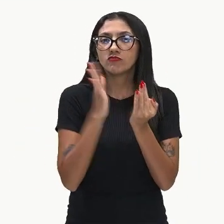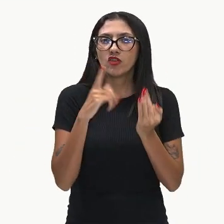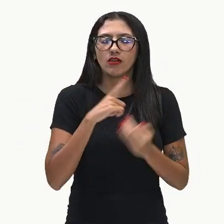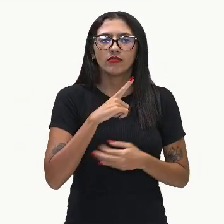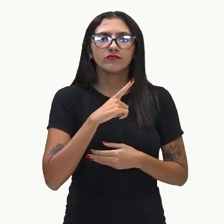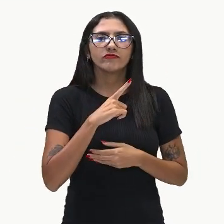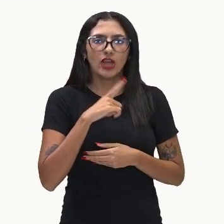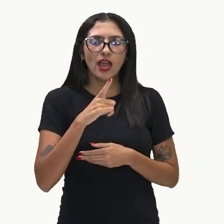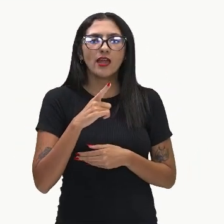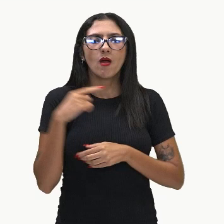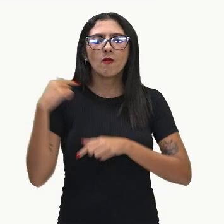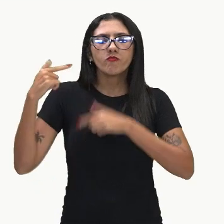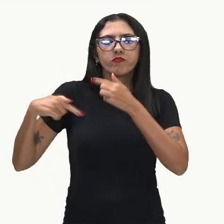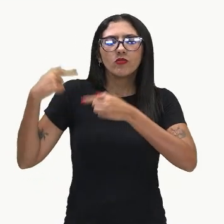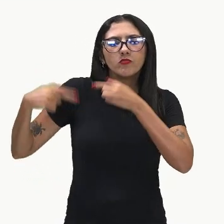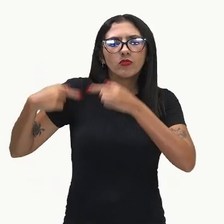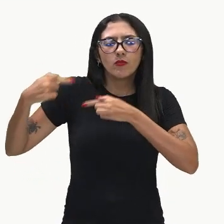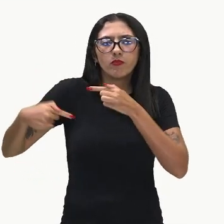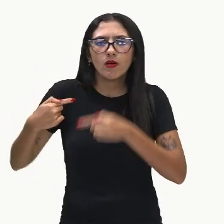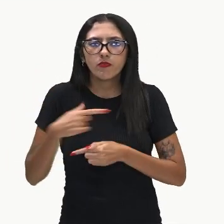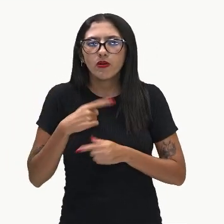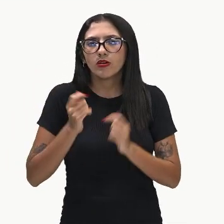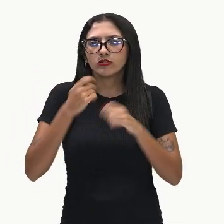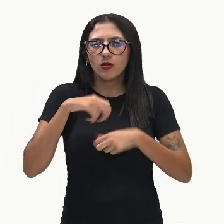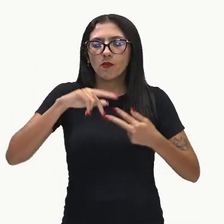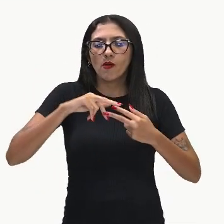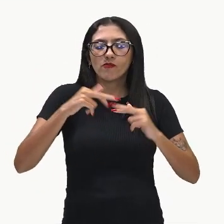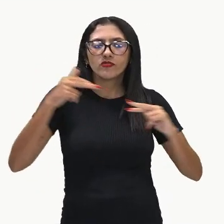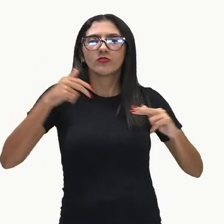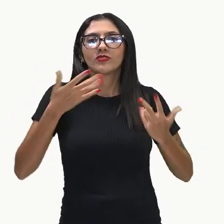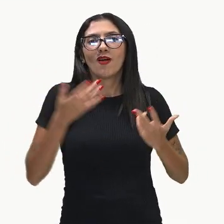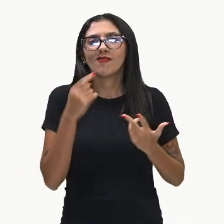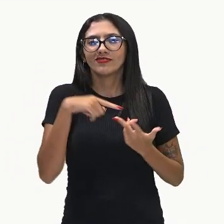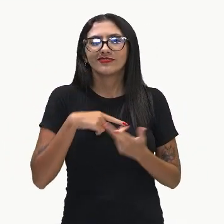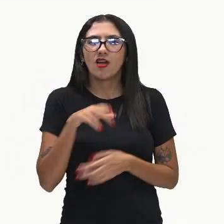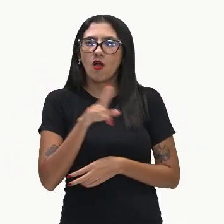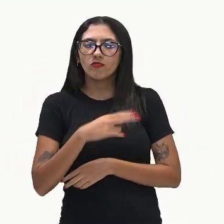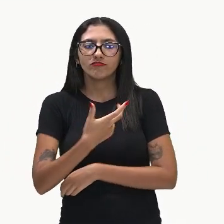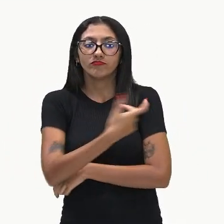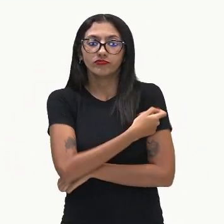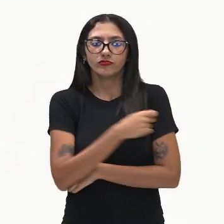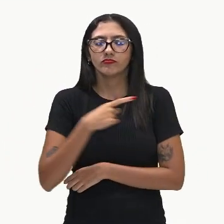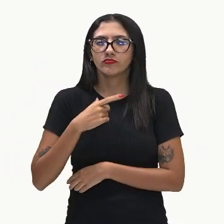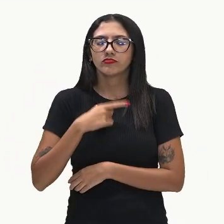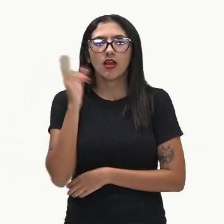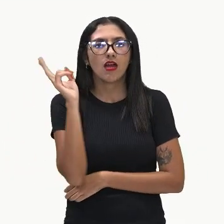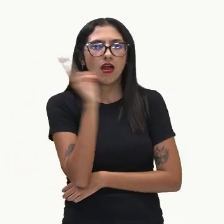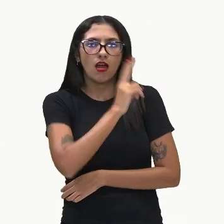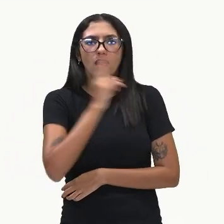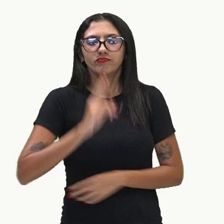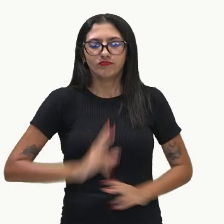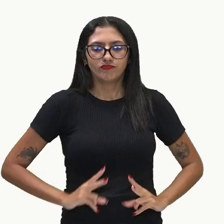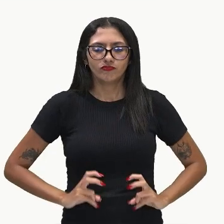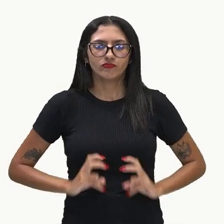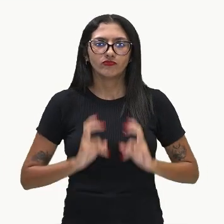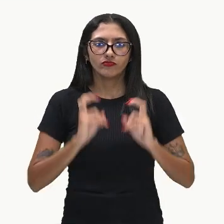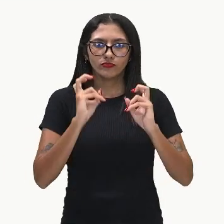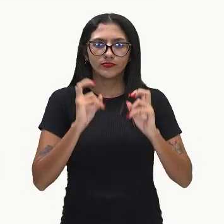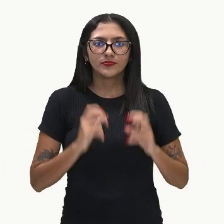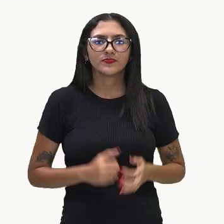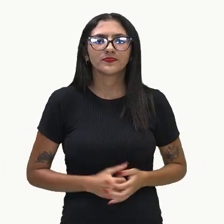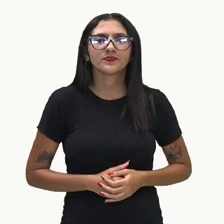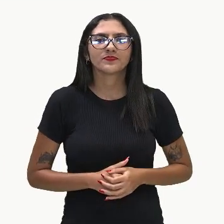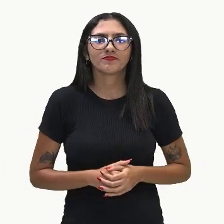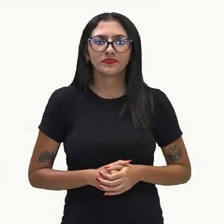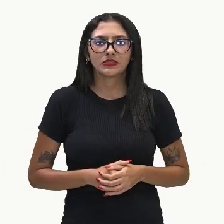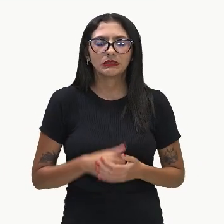essa tendência a desenvolver algum tipo de câncer. Você vai acelerar esse processo. Olha, eu vou te falar, até cansei de falar de